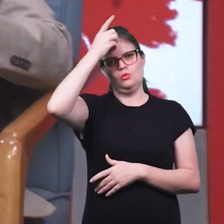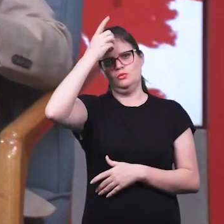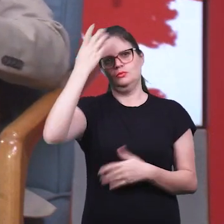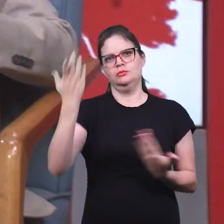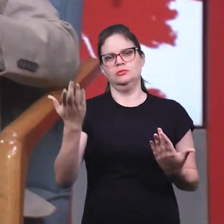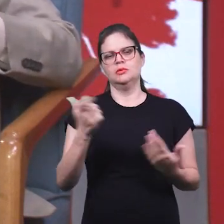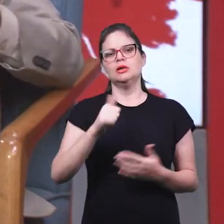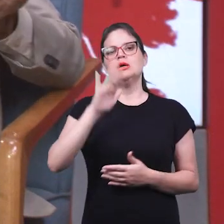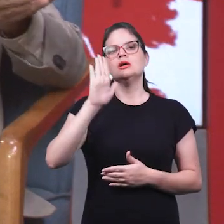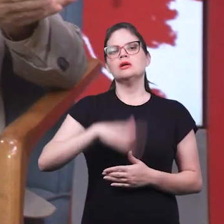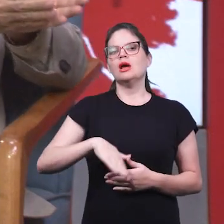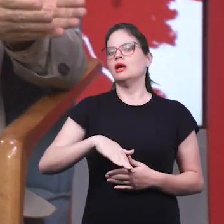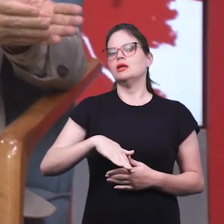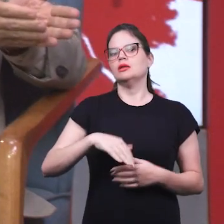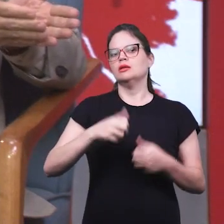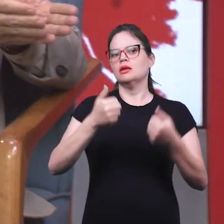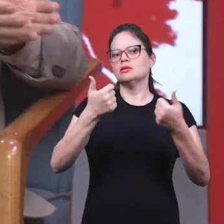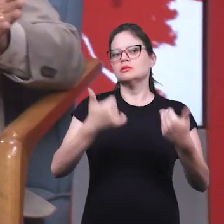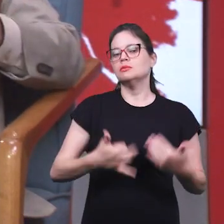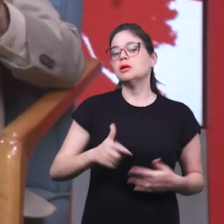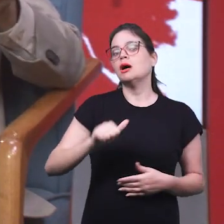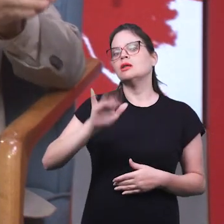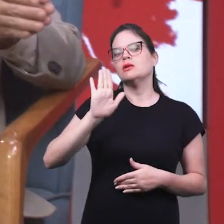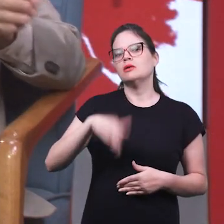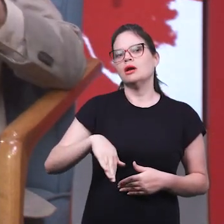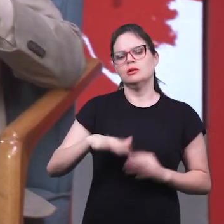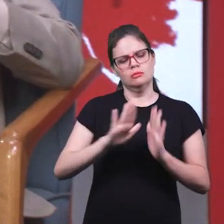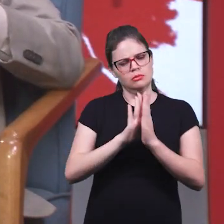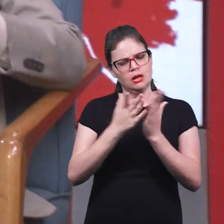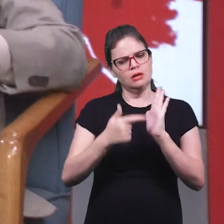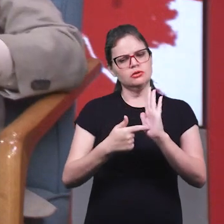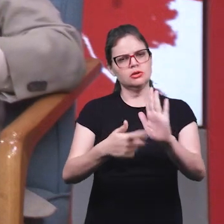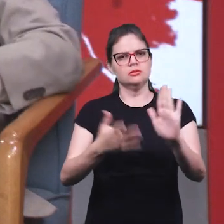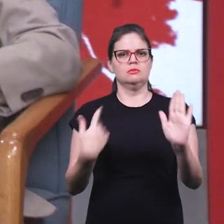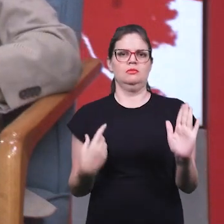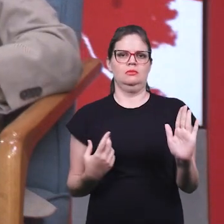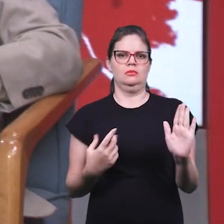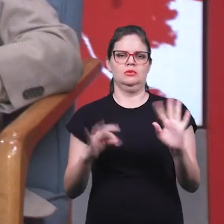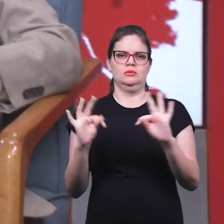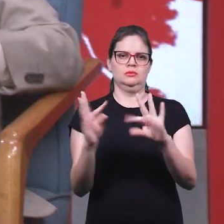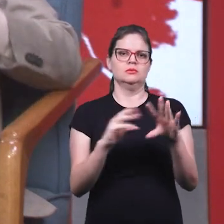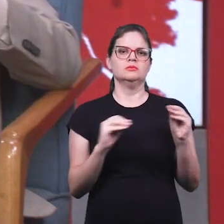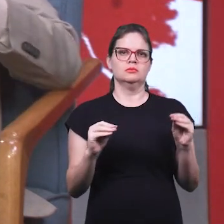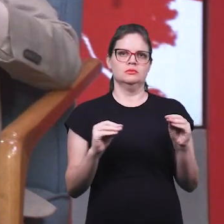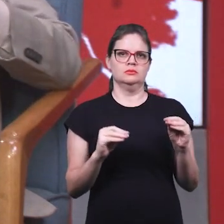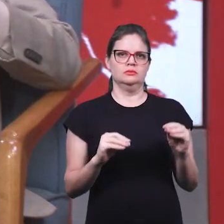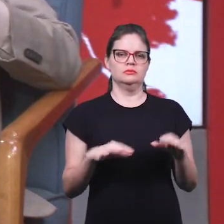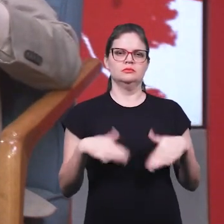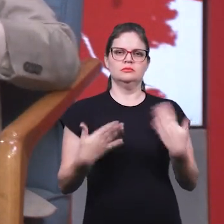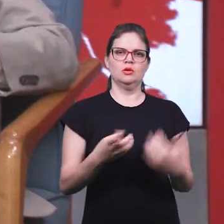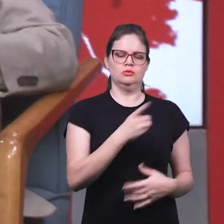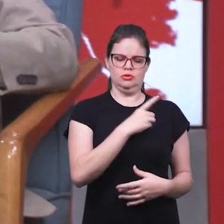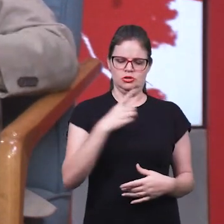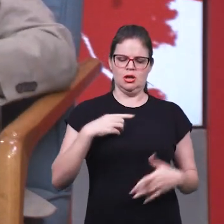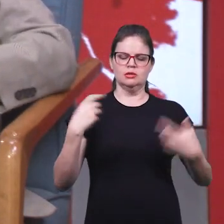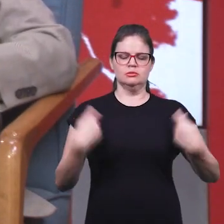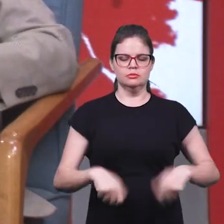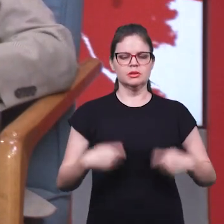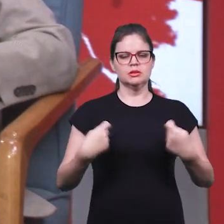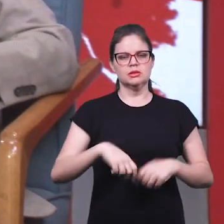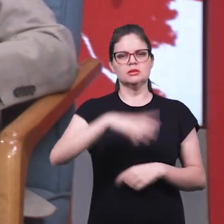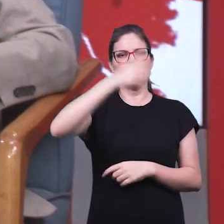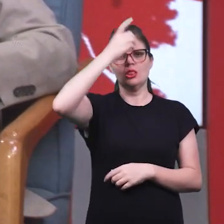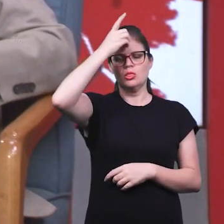primeira característica. Quem está dizendo isso é a Bíblia, quem está dizendo isso é o Novo Testamento. Então, dons, os diáconos precisam ter